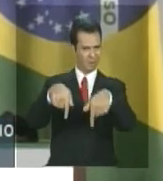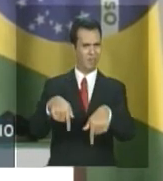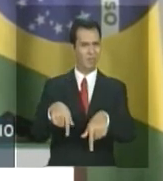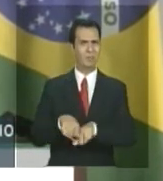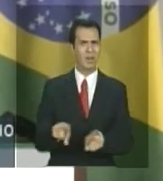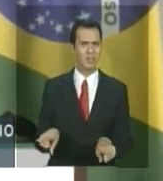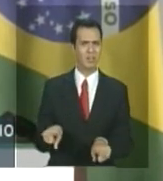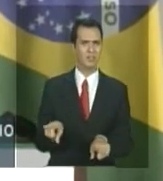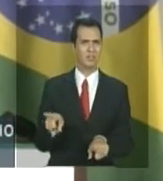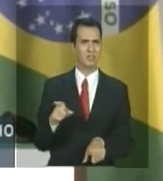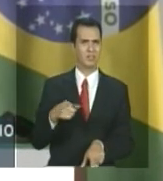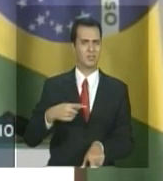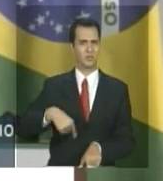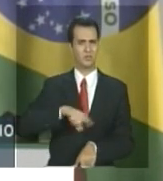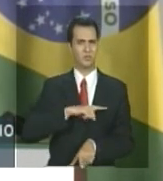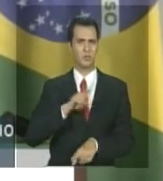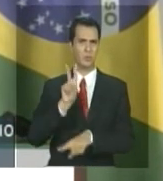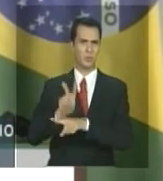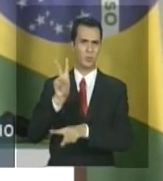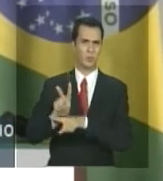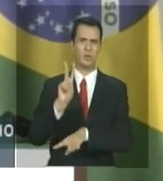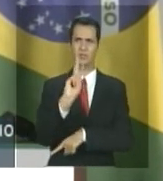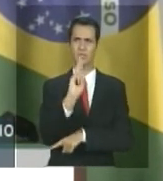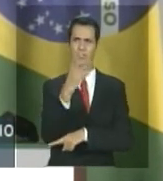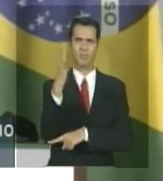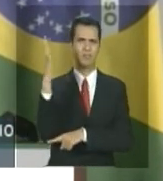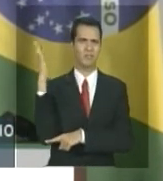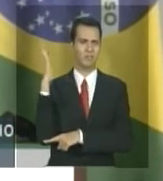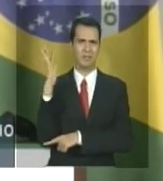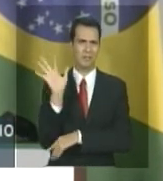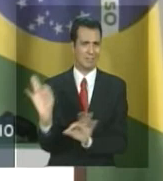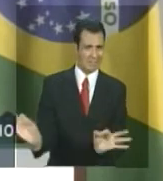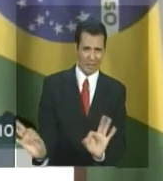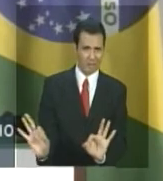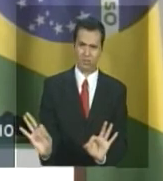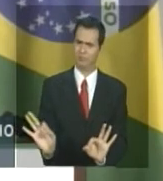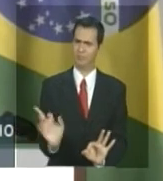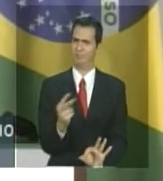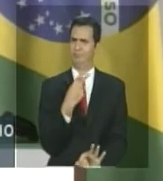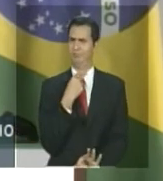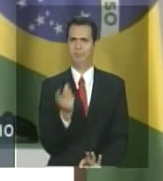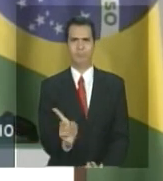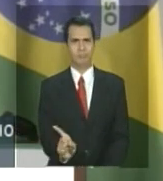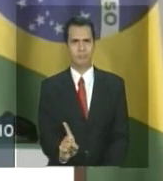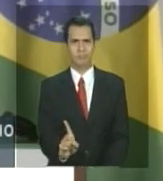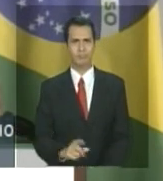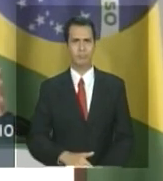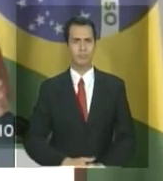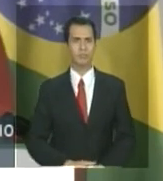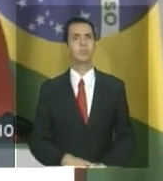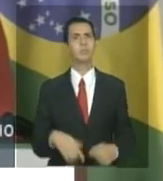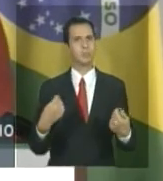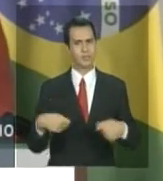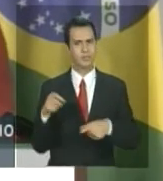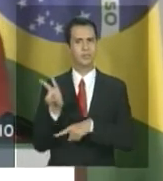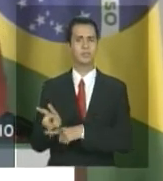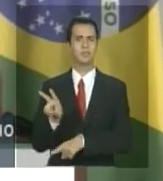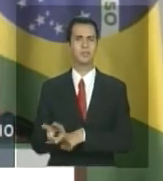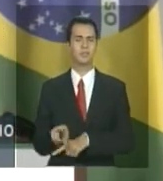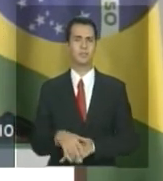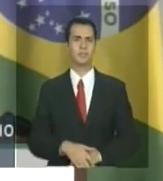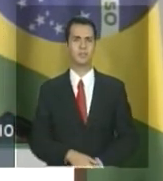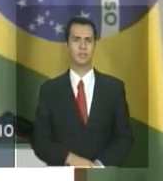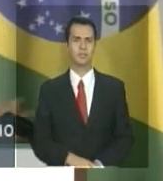nós não tenhamos um cuidado especial com a questão ambiental. E aí estão incluídos,